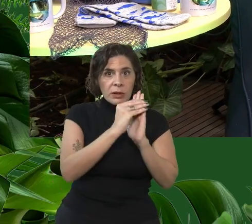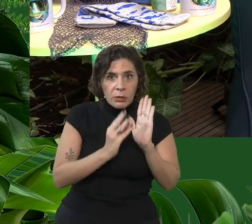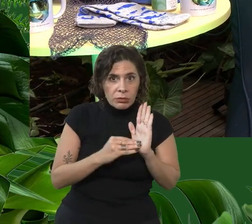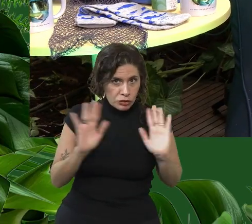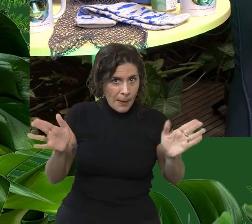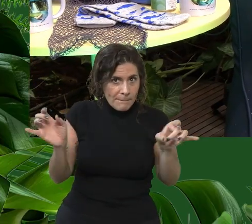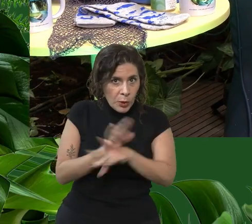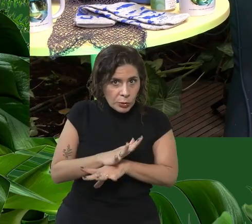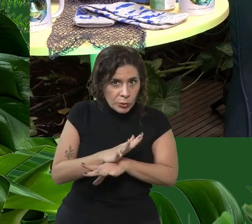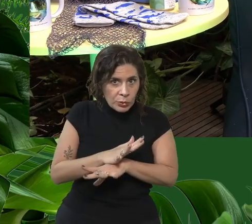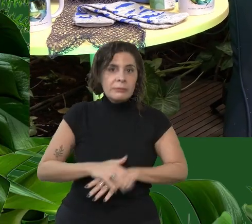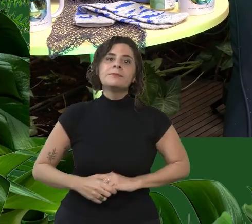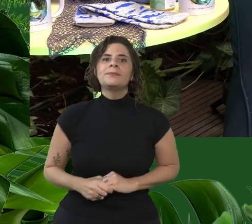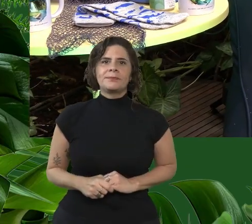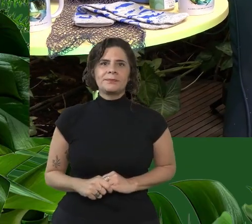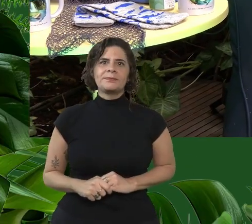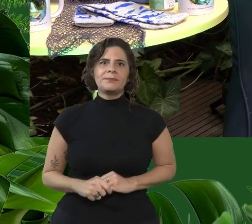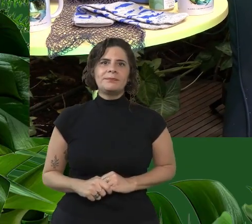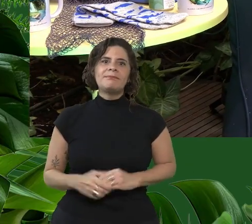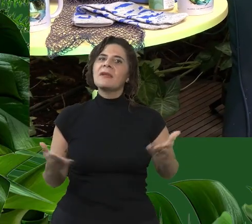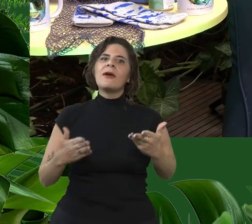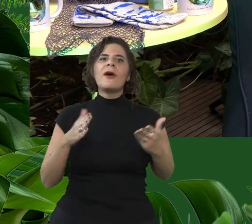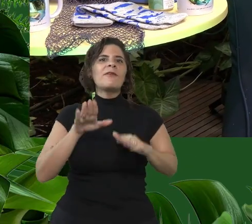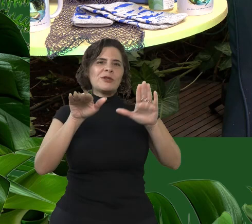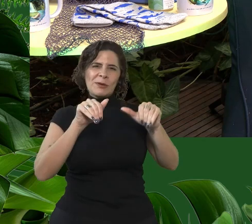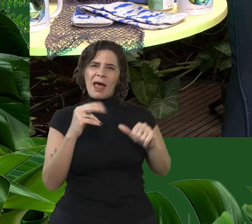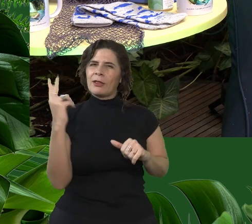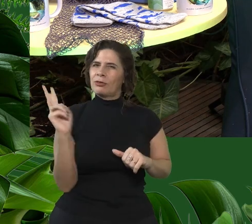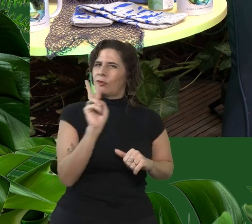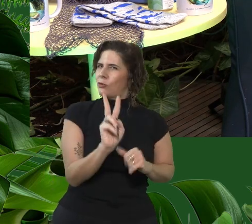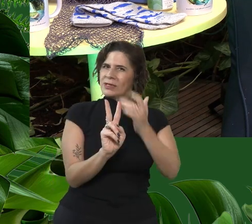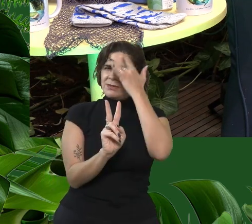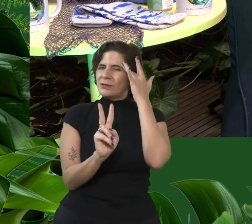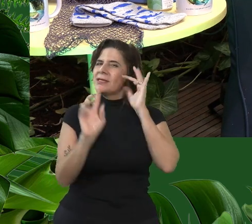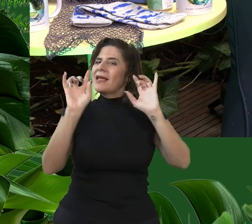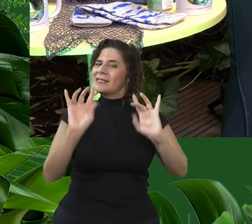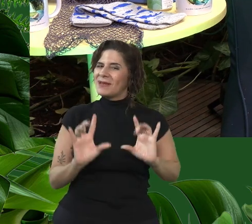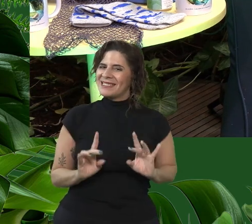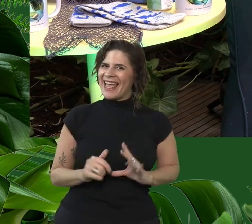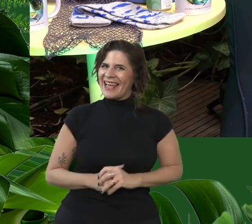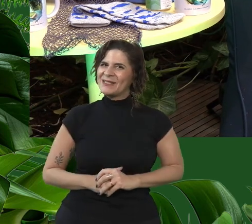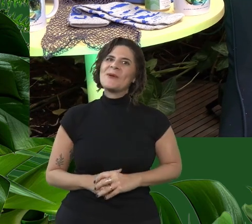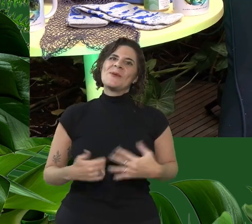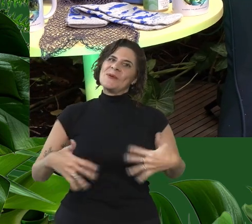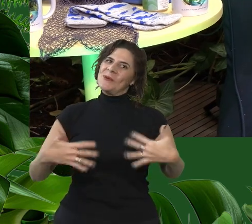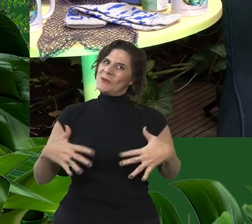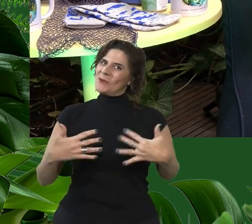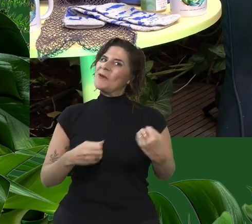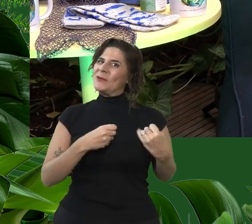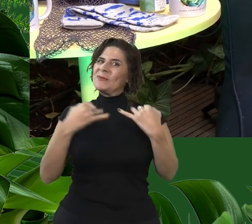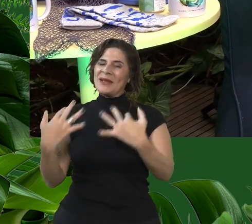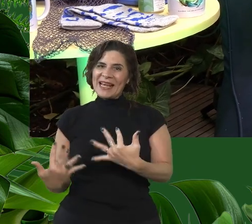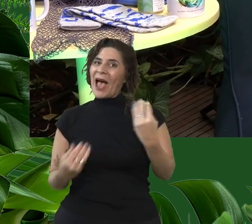prontos? Então, vou aqui chamar duas pessoas muito especiais. Vou colar igual a Nara, porque o currículo dessa galera, gente, é